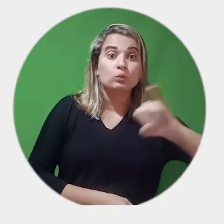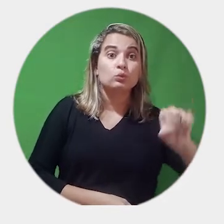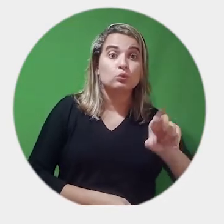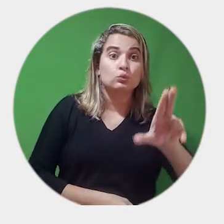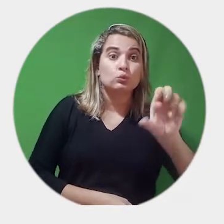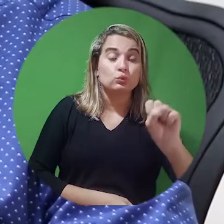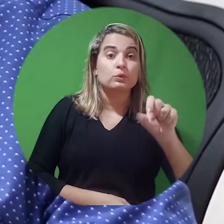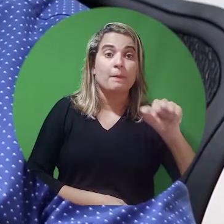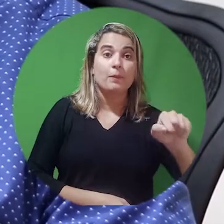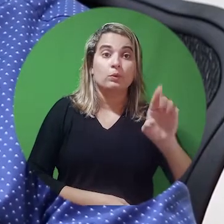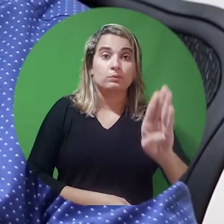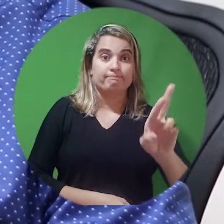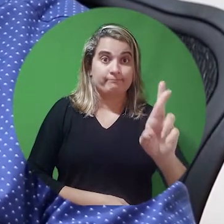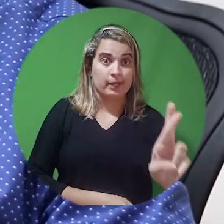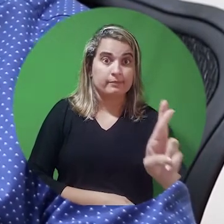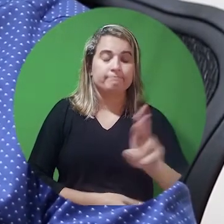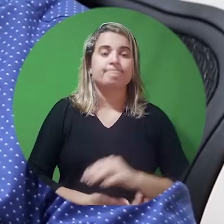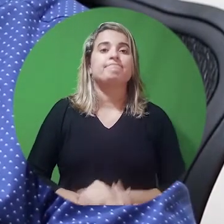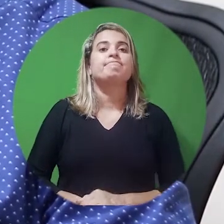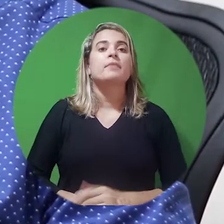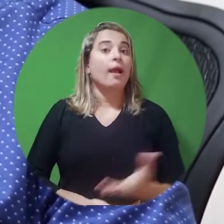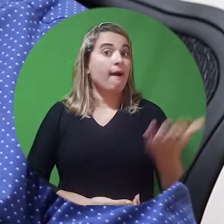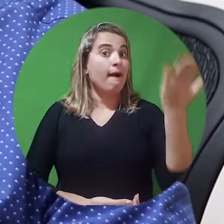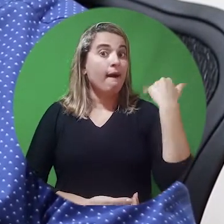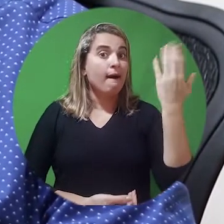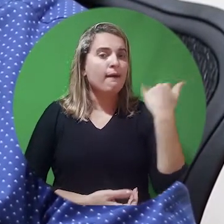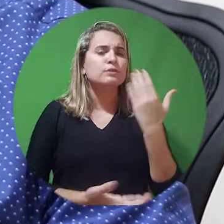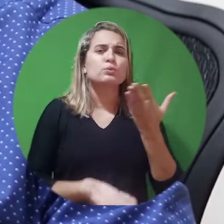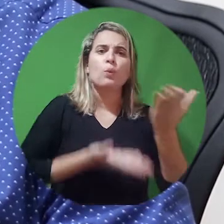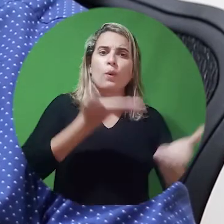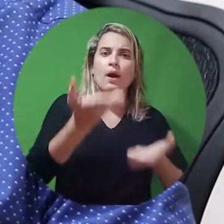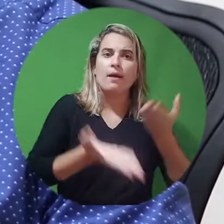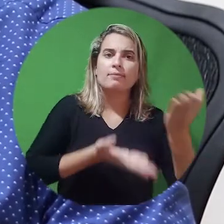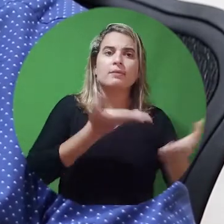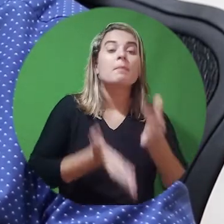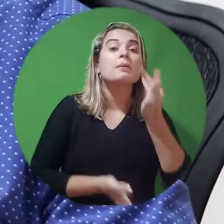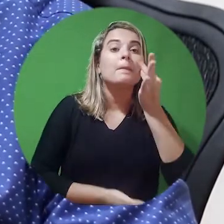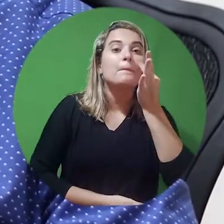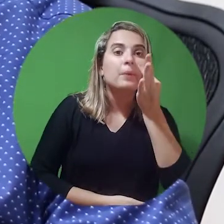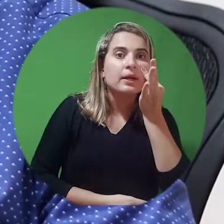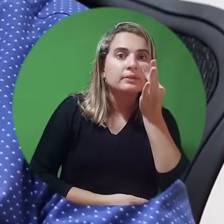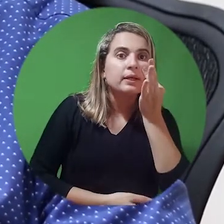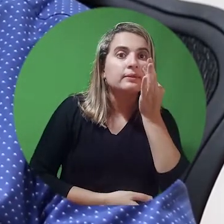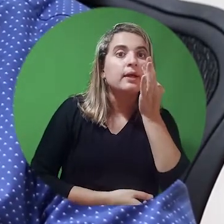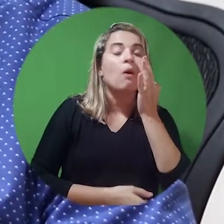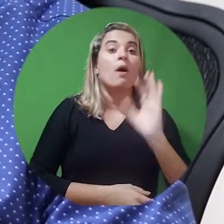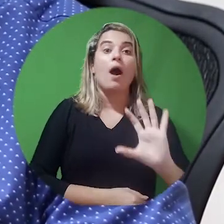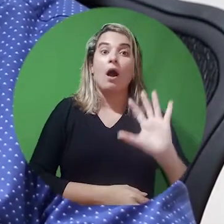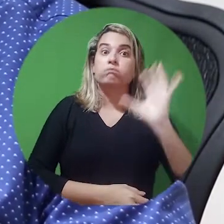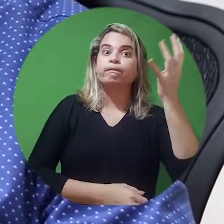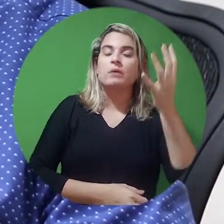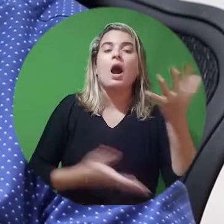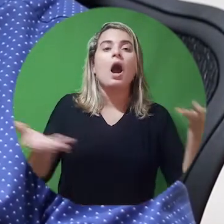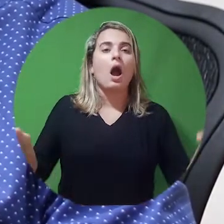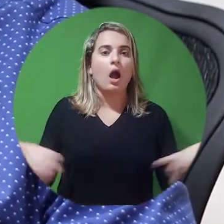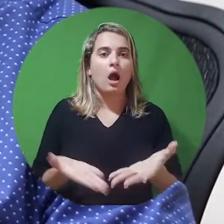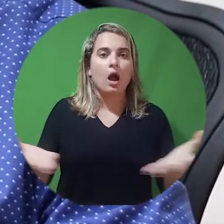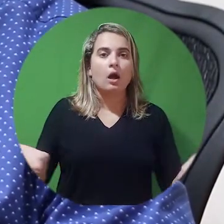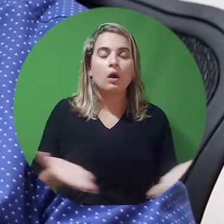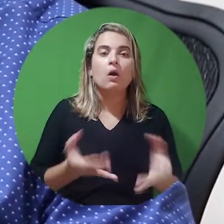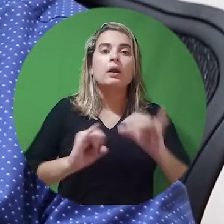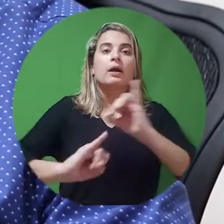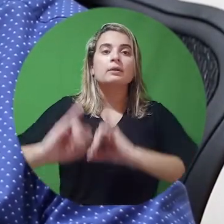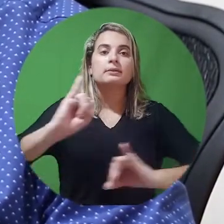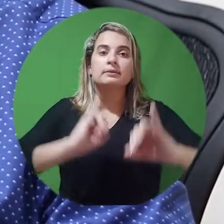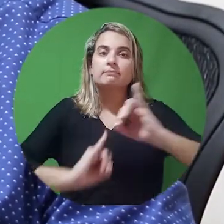www.tre-rs.gov.br todos nosso atendimento que antes era feito em cartório e agora é feito pela internet então o eleitor deverá